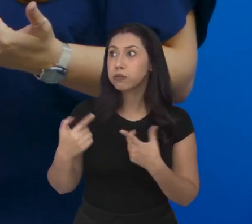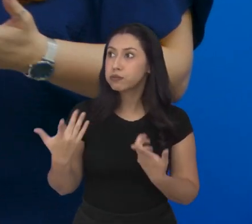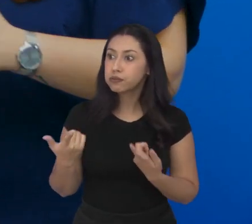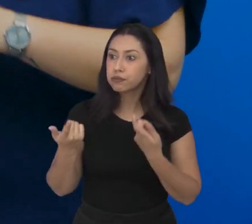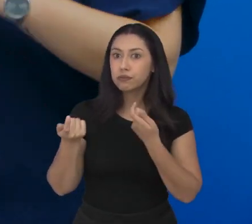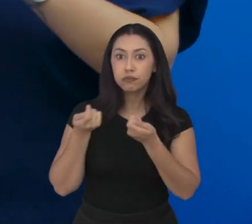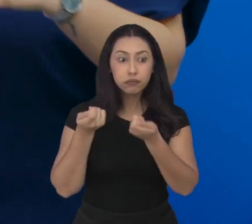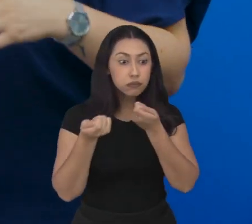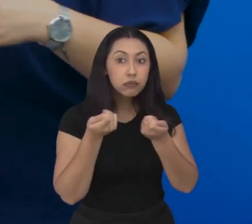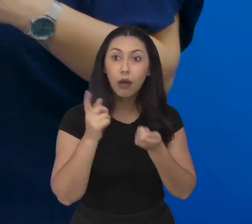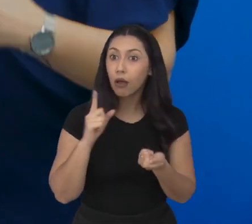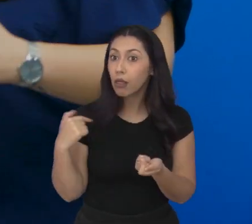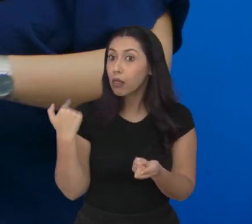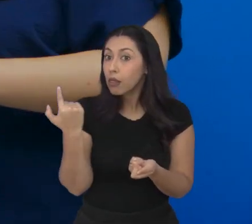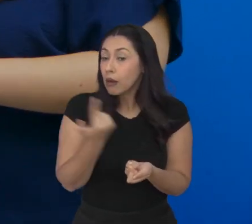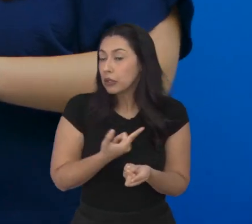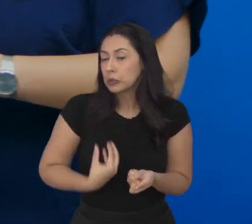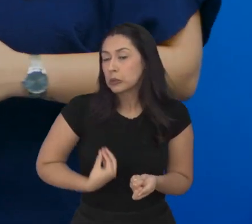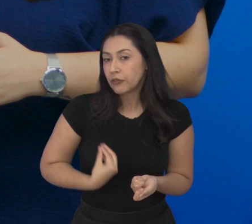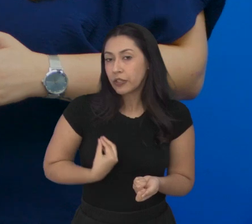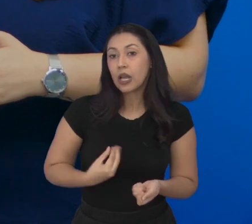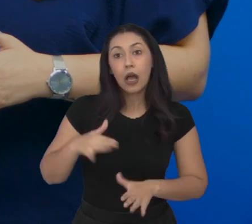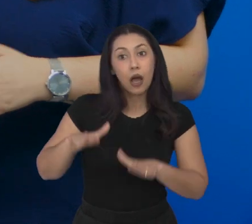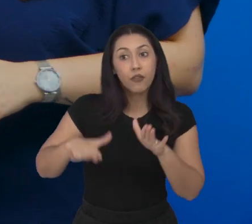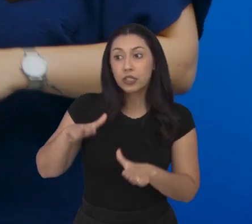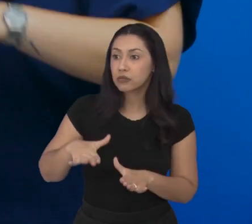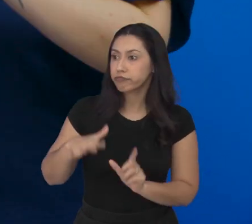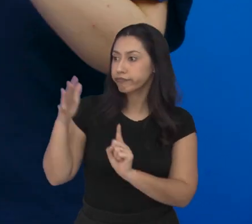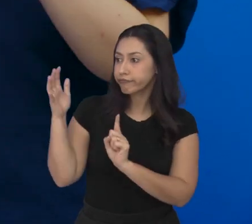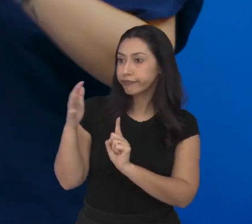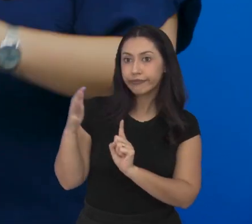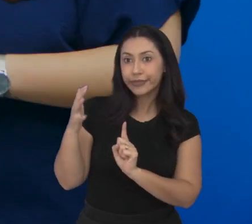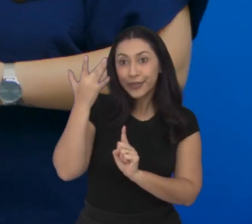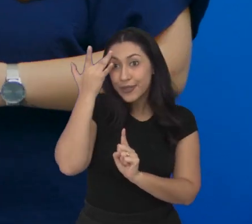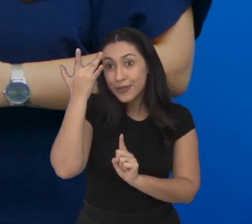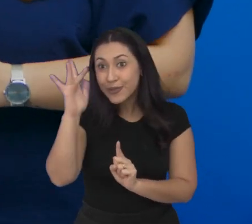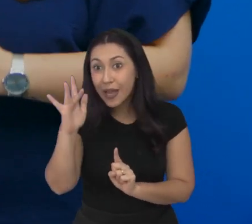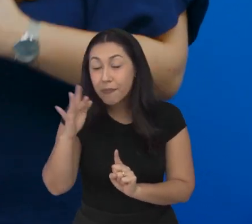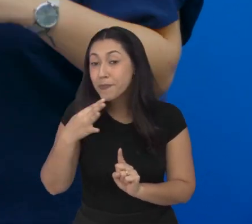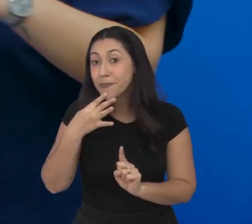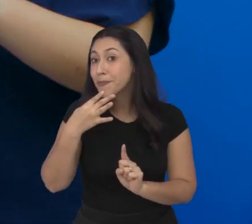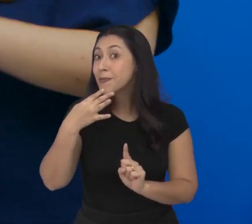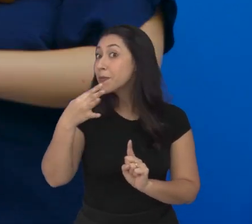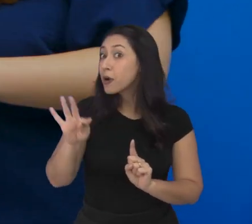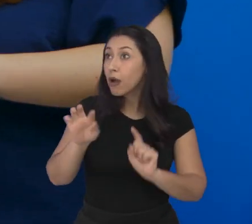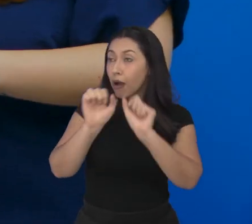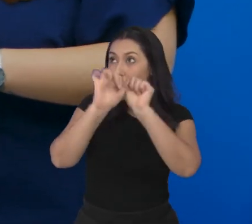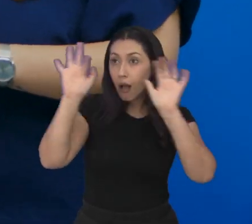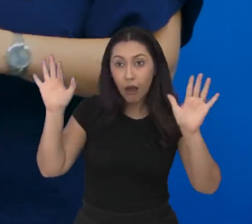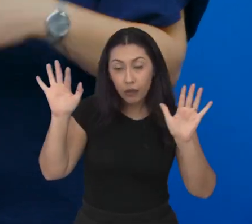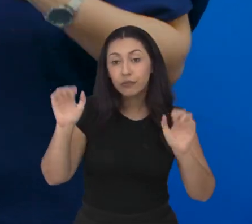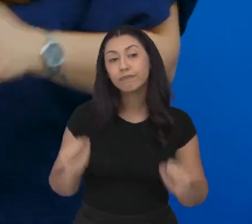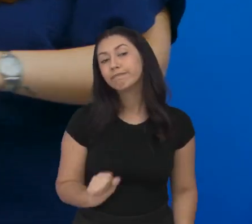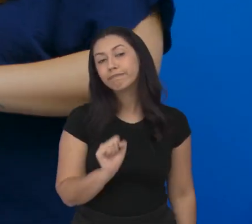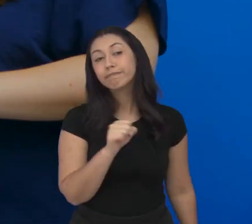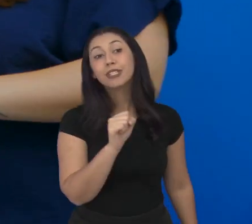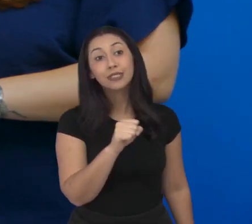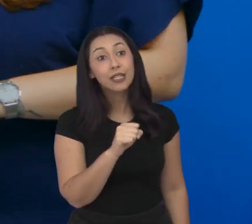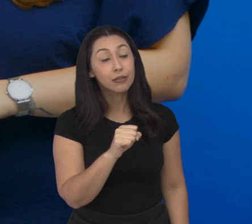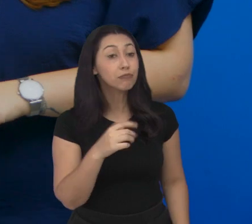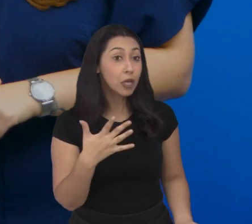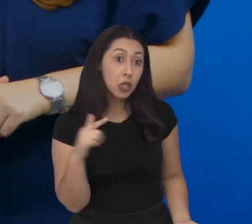que permeia todas as nossas ações, né? A gente é guiado por ele às vezes sem nem saber e às vezes a gente não conhece de forma tão clara,